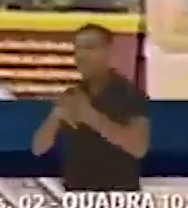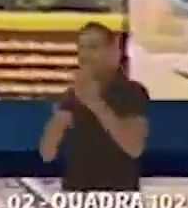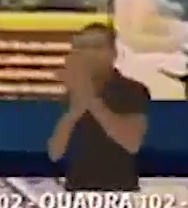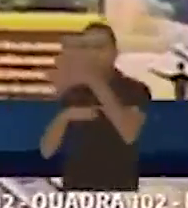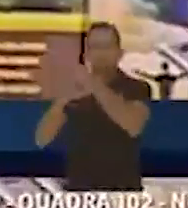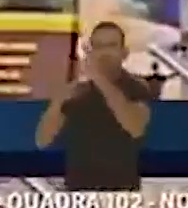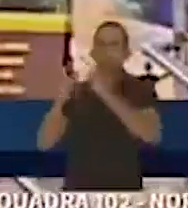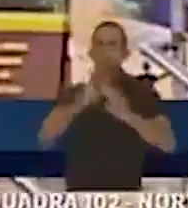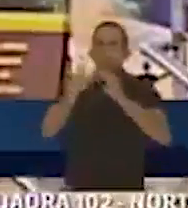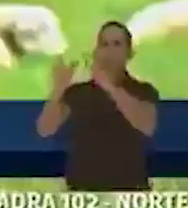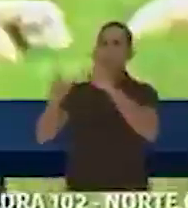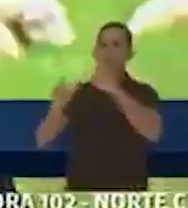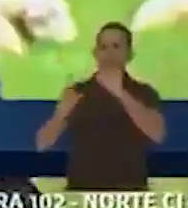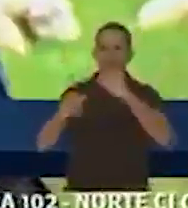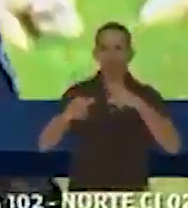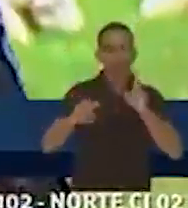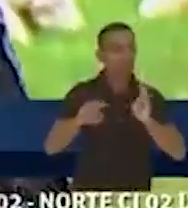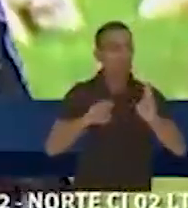E a fila vai andando.